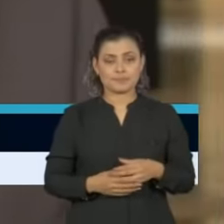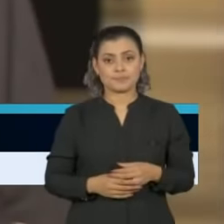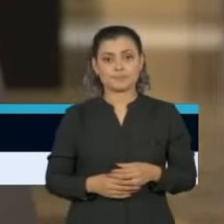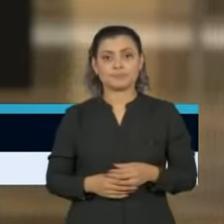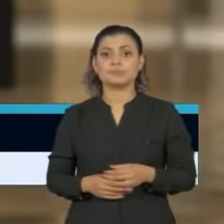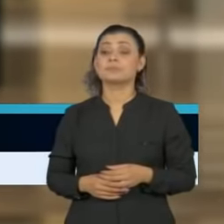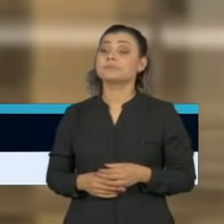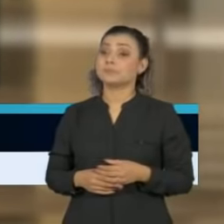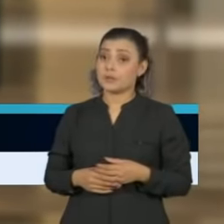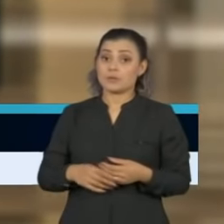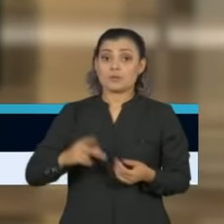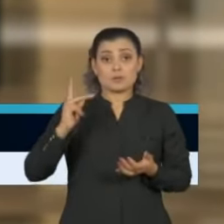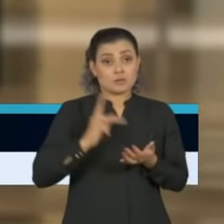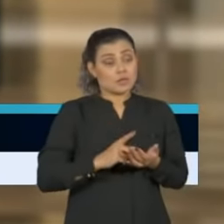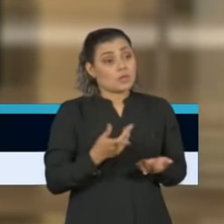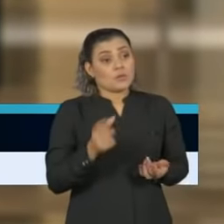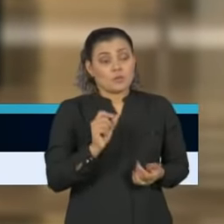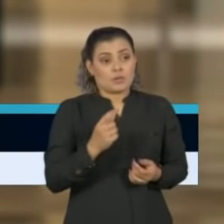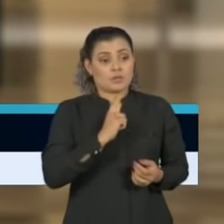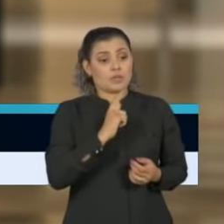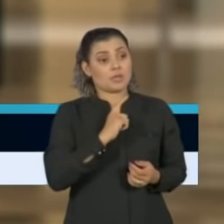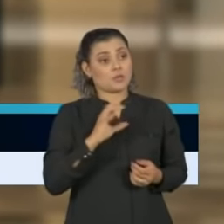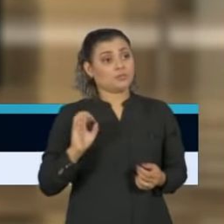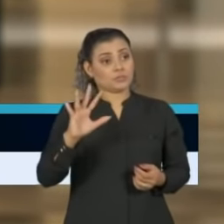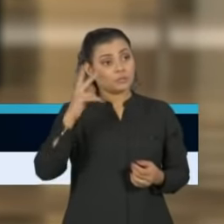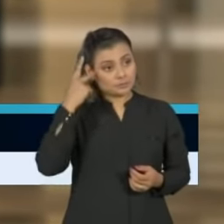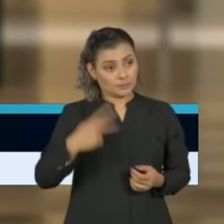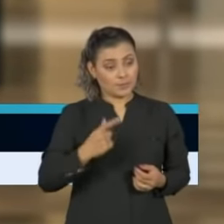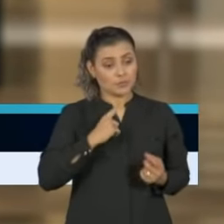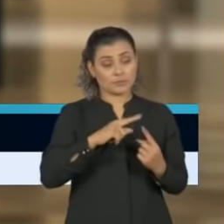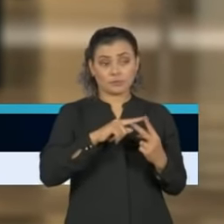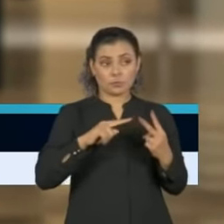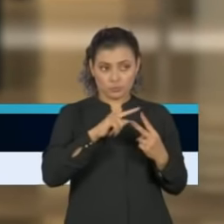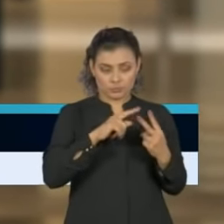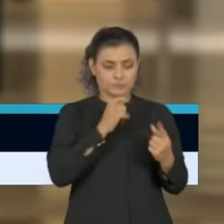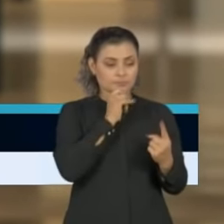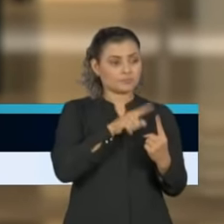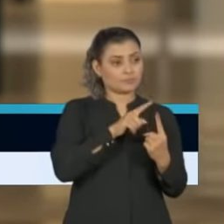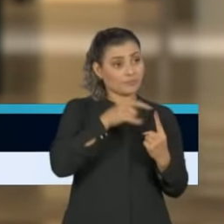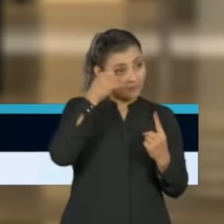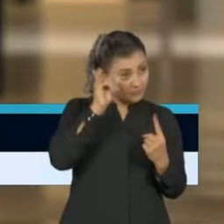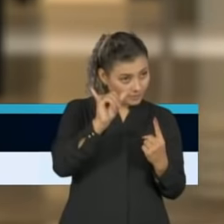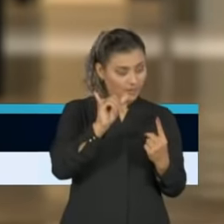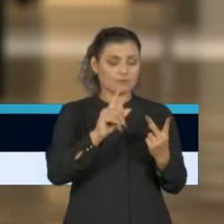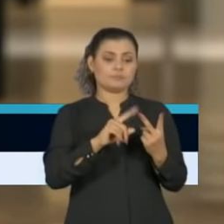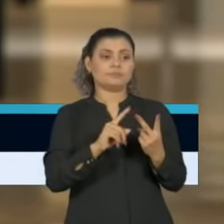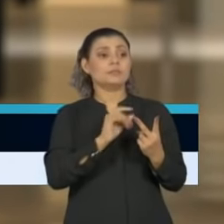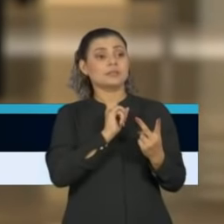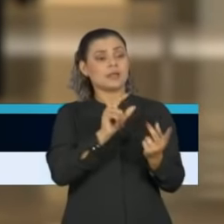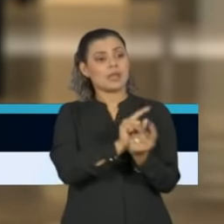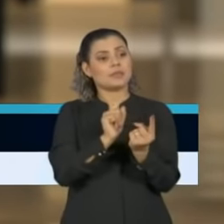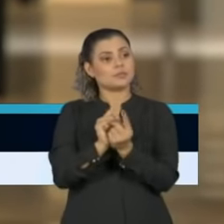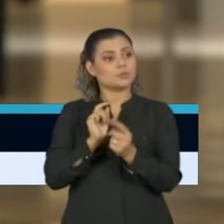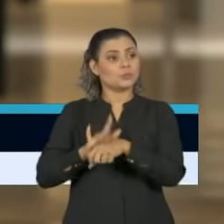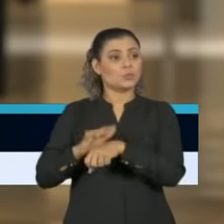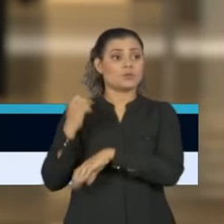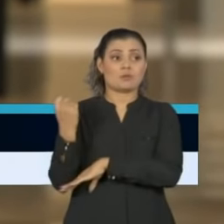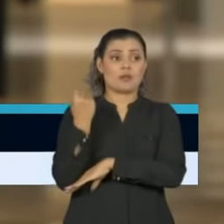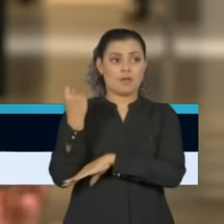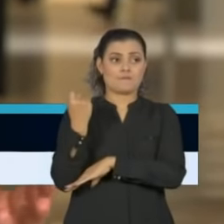O Estado funciona com duas situações atuais, uma de prevenção e a outra de preparo para o atendimento dos doentes